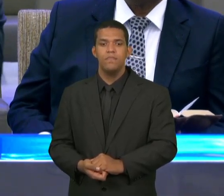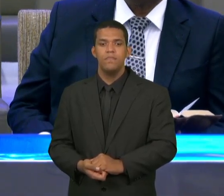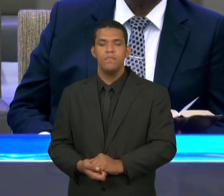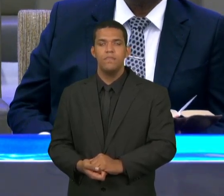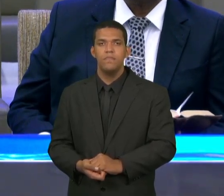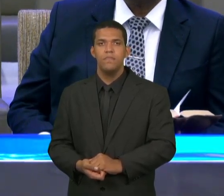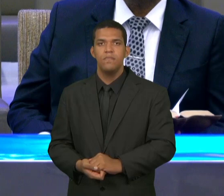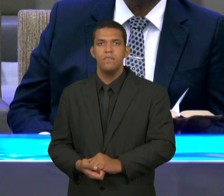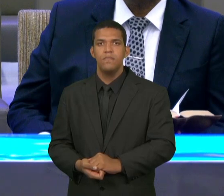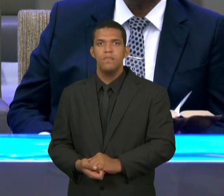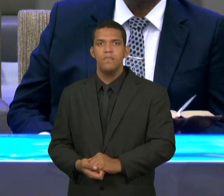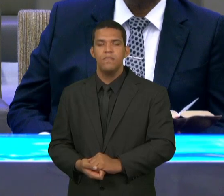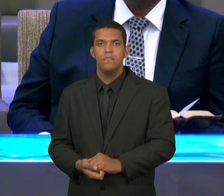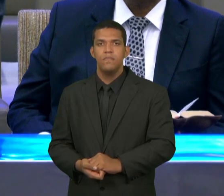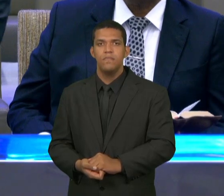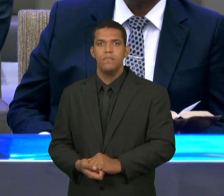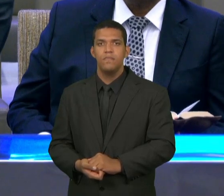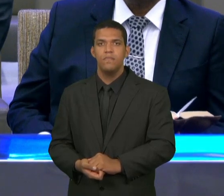Deus